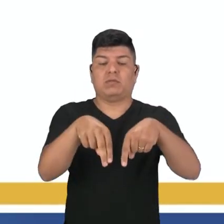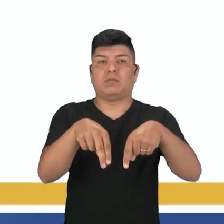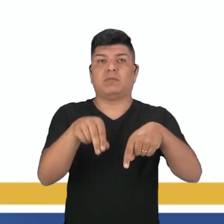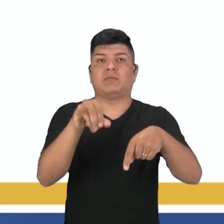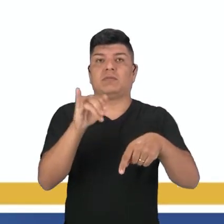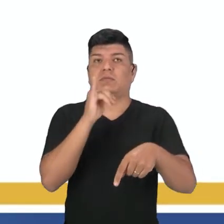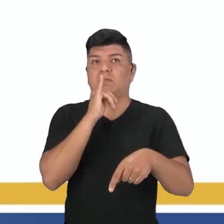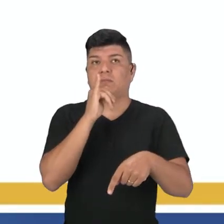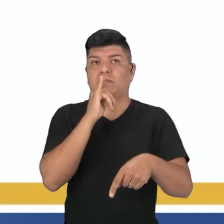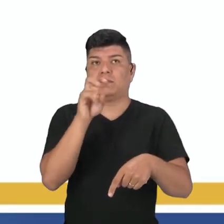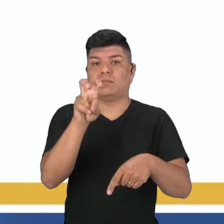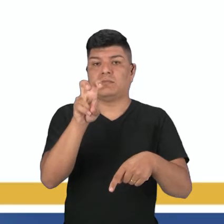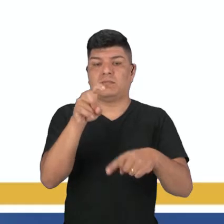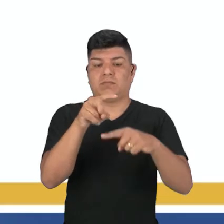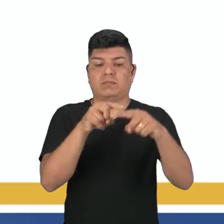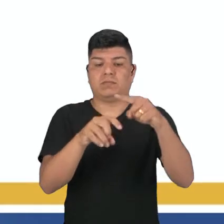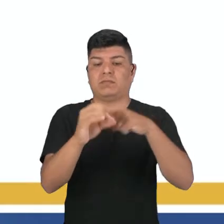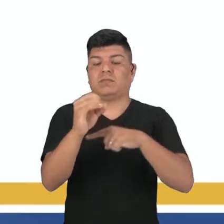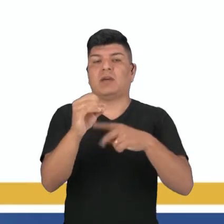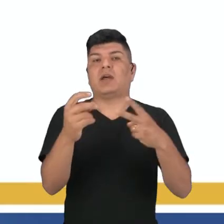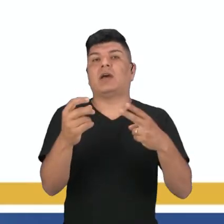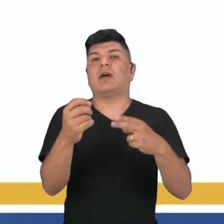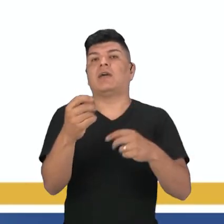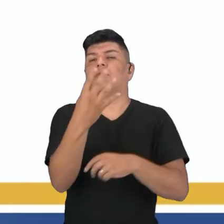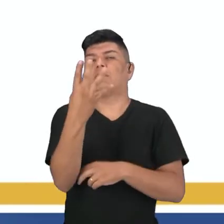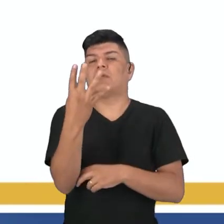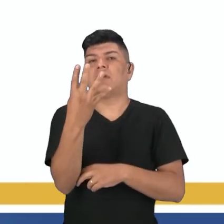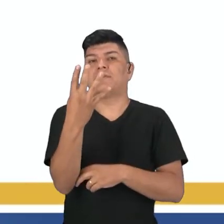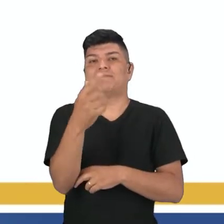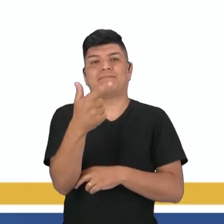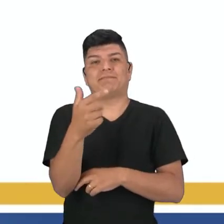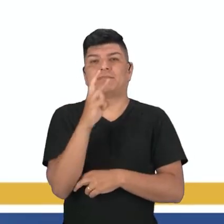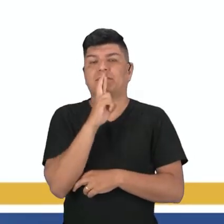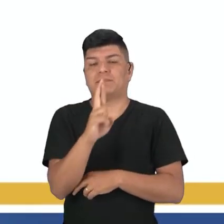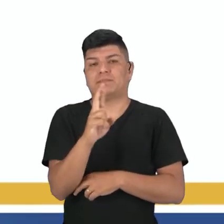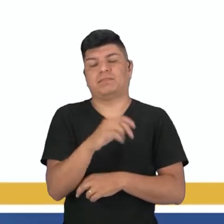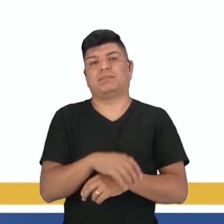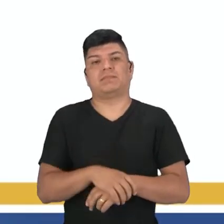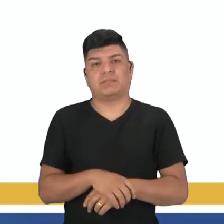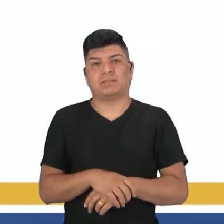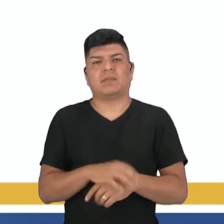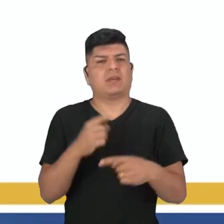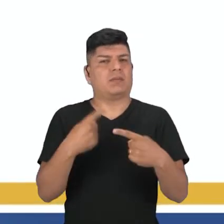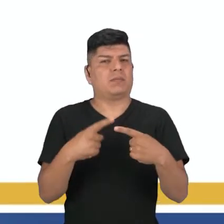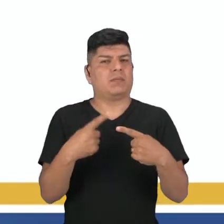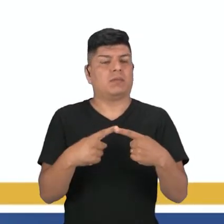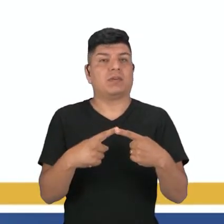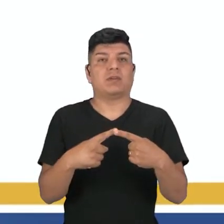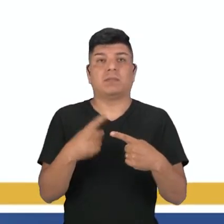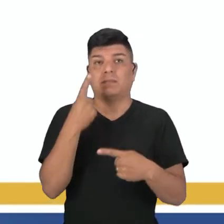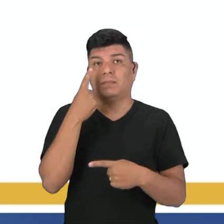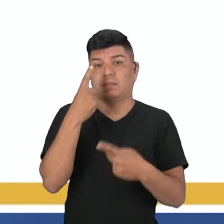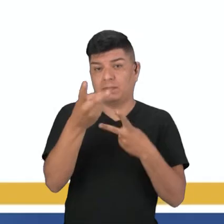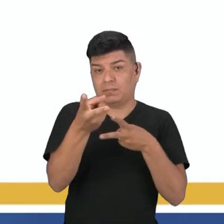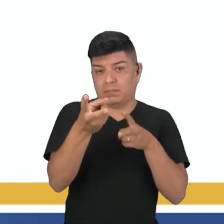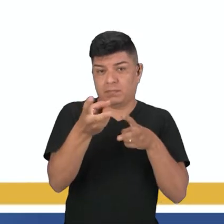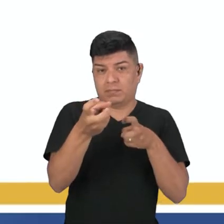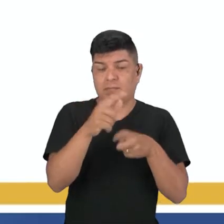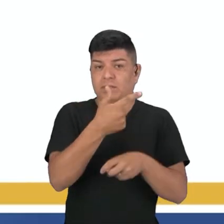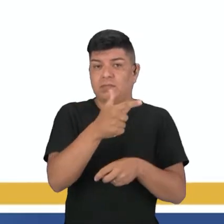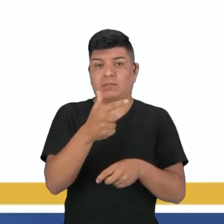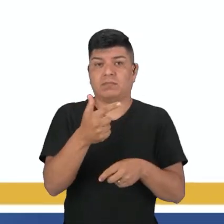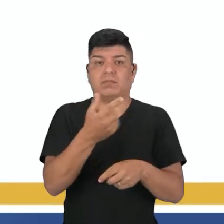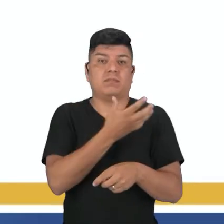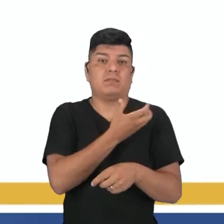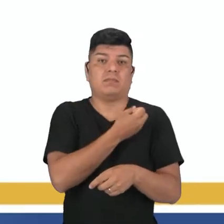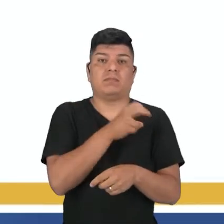se eu pegar 5 e dividir por 0, quanto que vai dar isso aí? Não tem resposta. Por quê? Note que não existe nenhum número